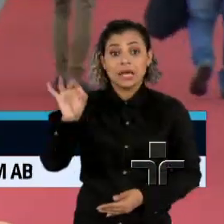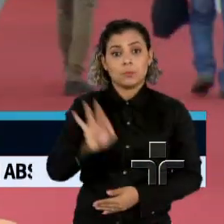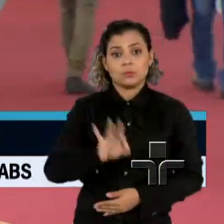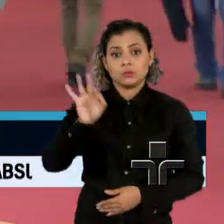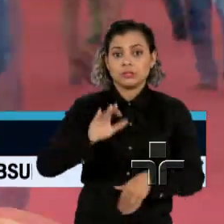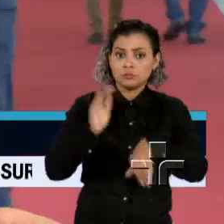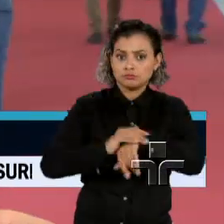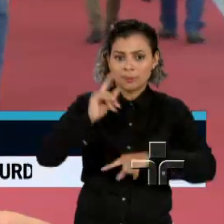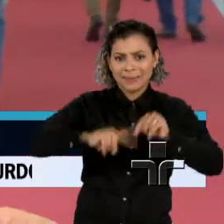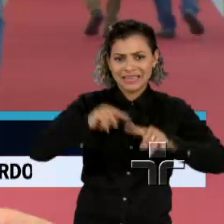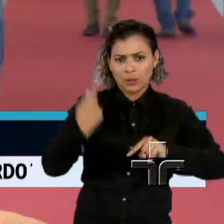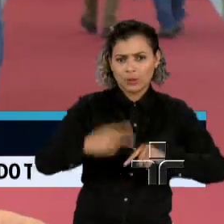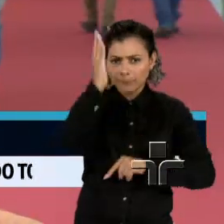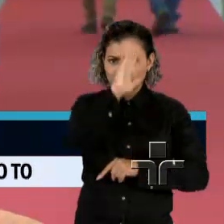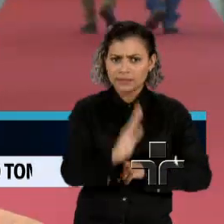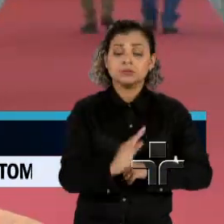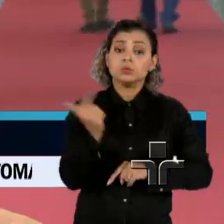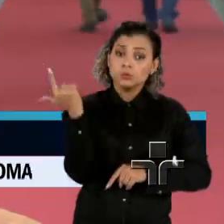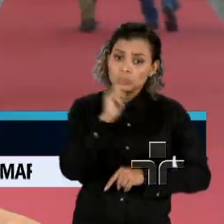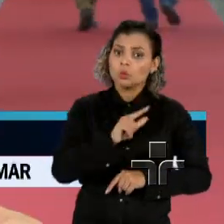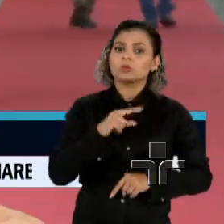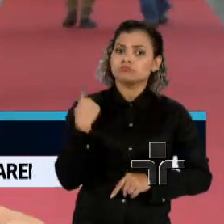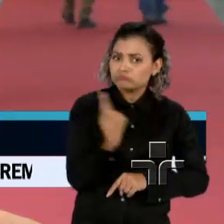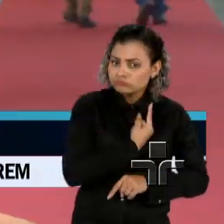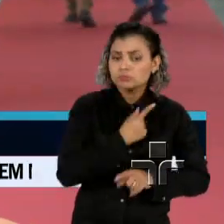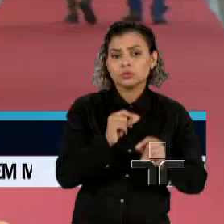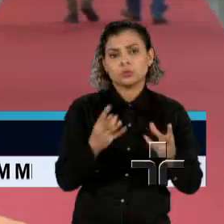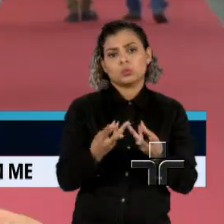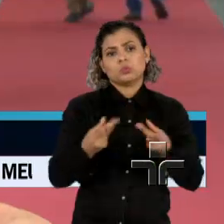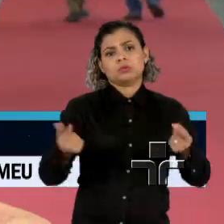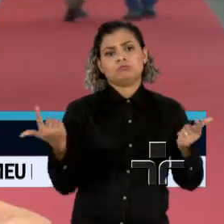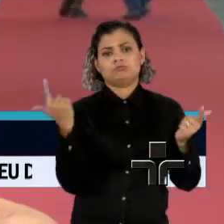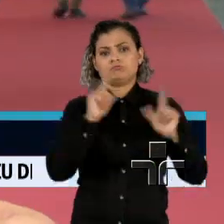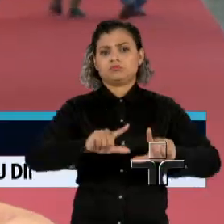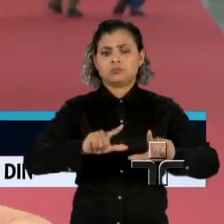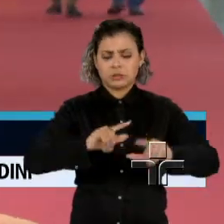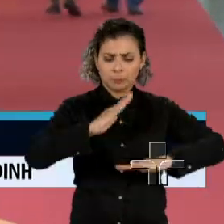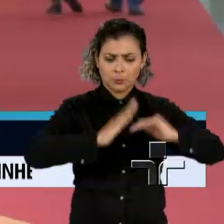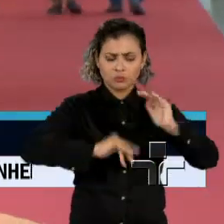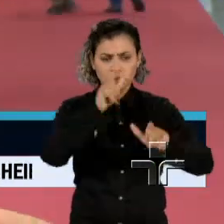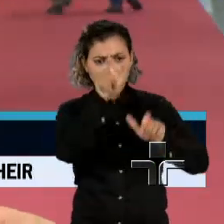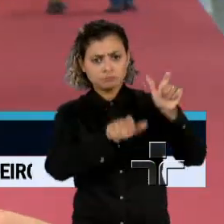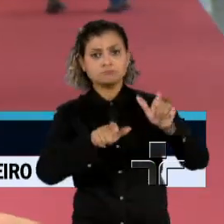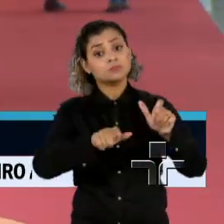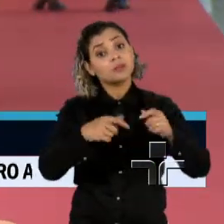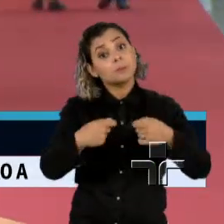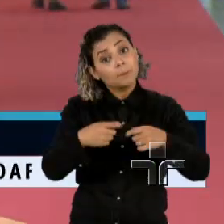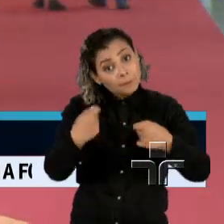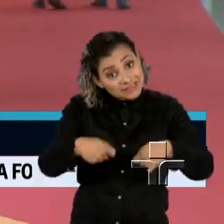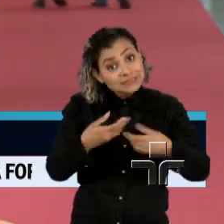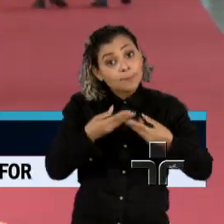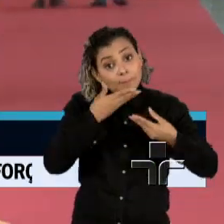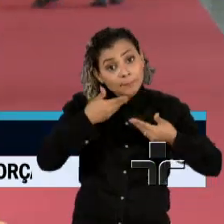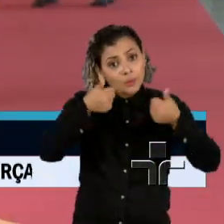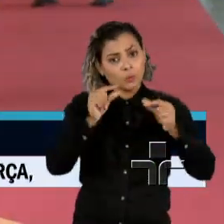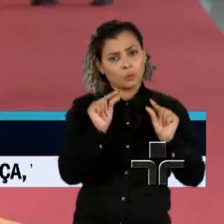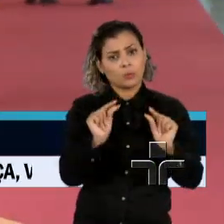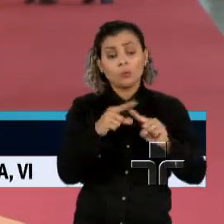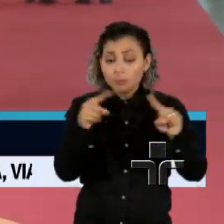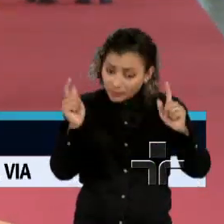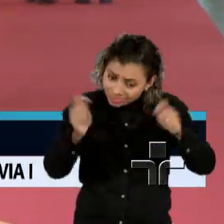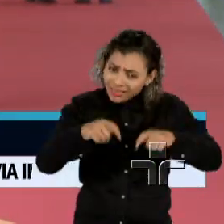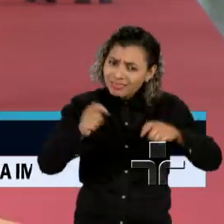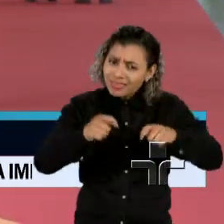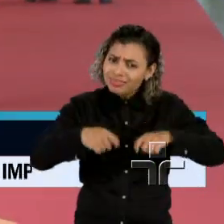produto nacional, temos uma mão de obra qualificada, precisamos melhorar um pouco, mas nós já temos o suficiente